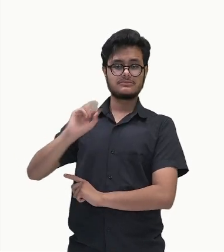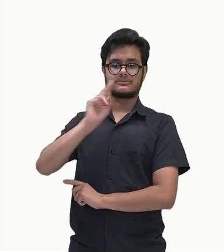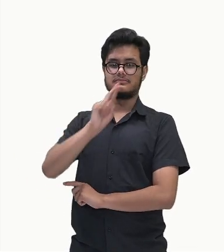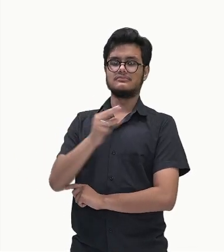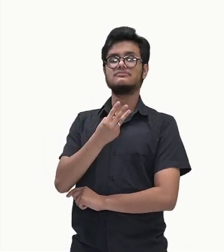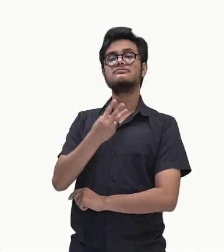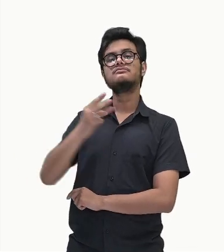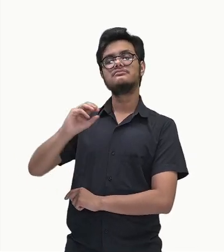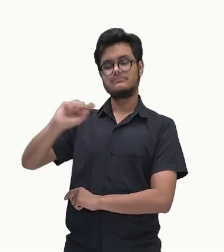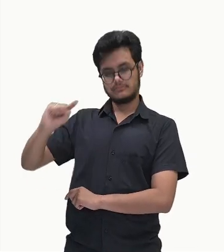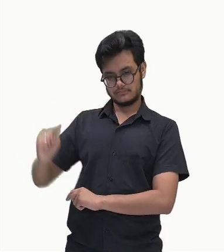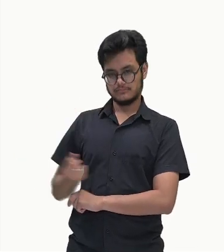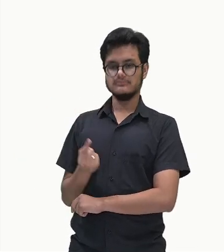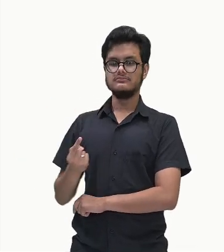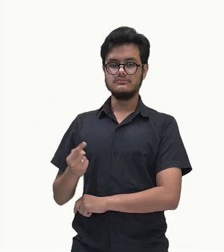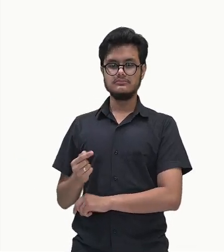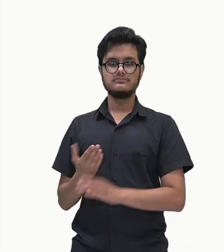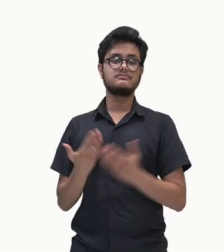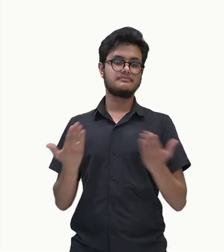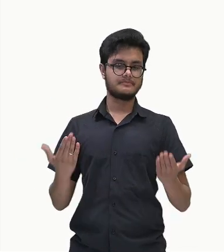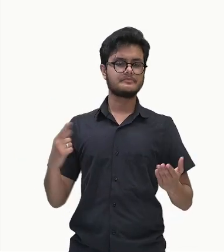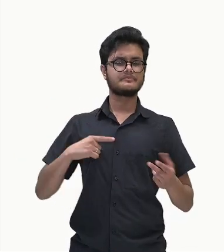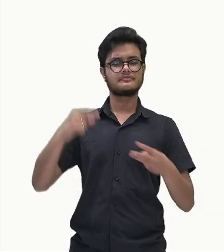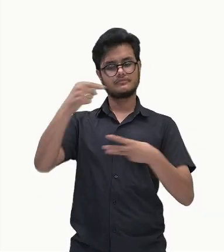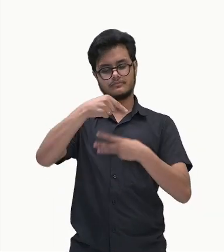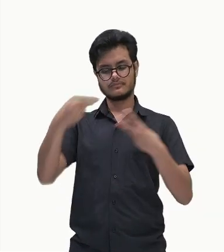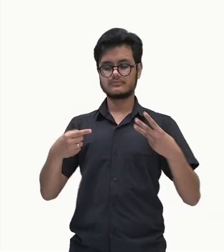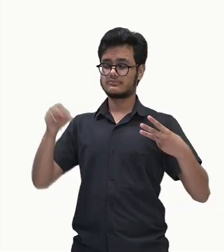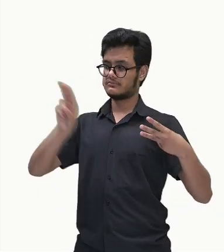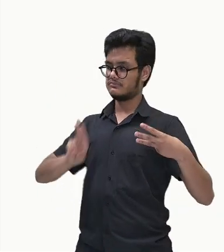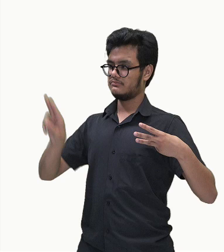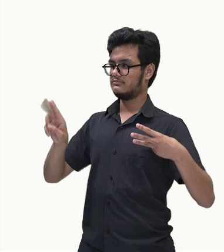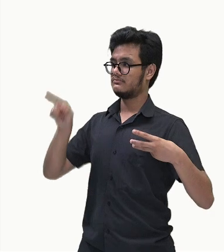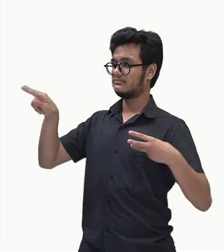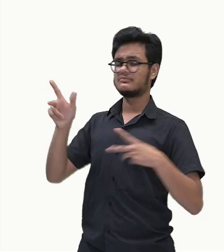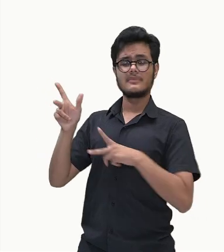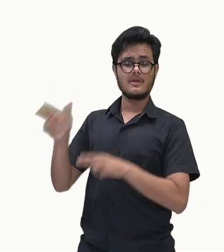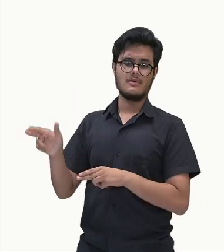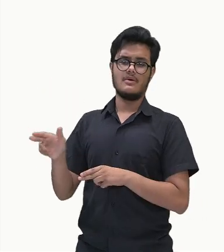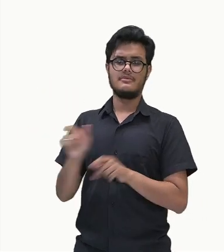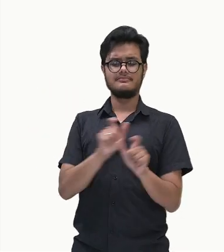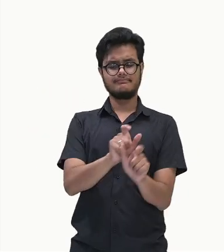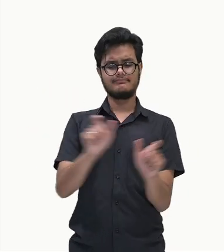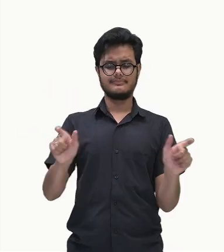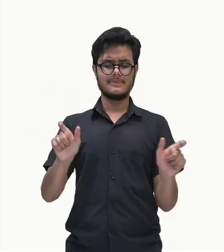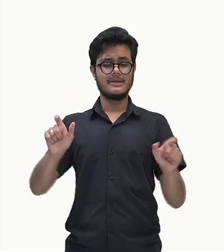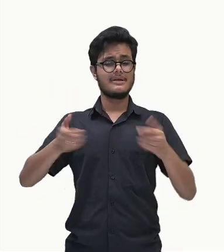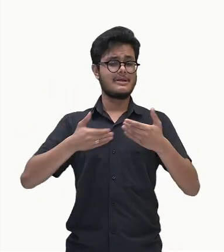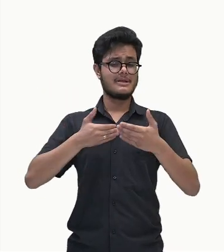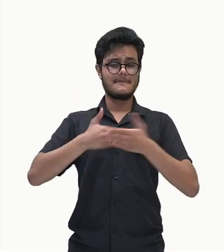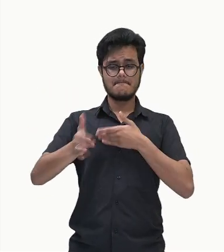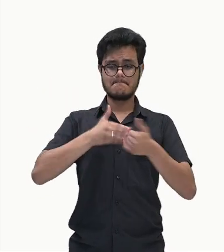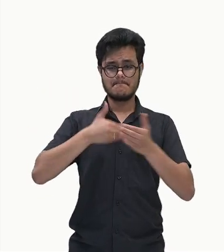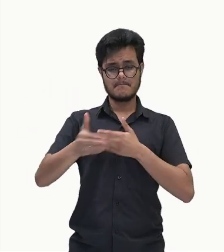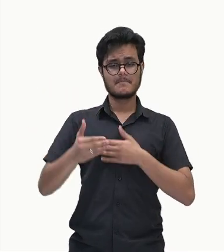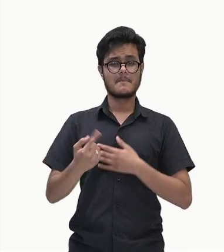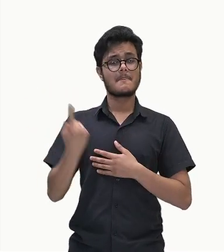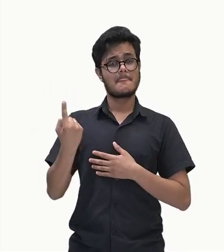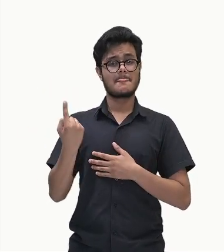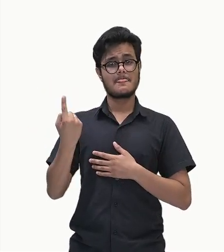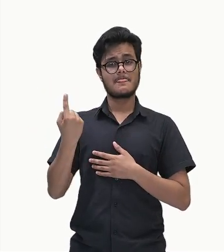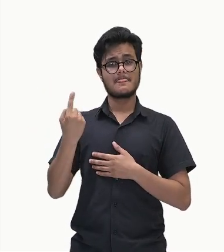você ganha 1000 então vejam que nessas três situações você ganha duas e perde